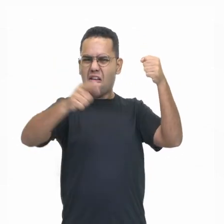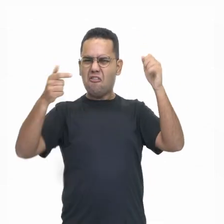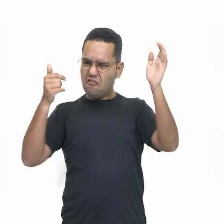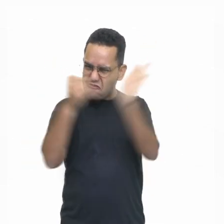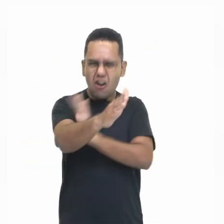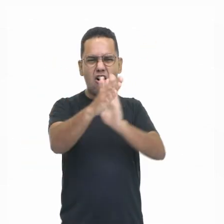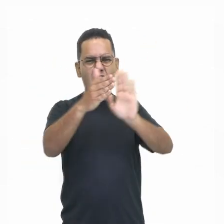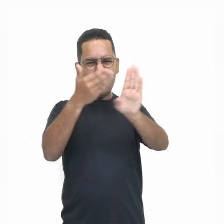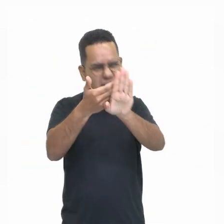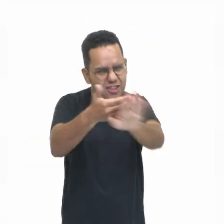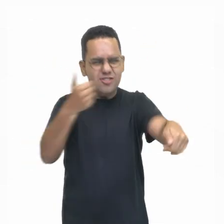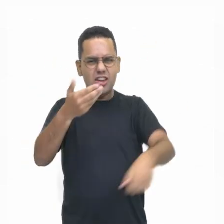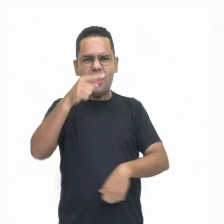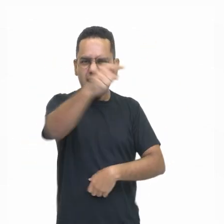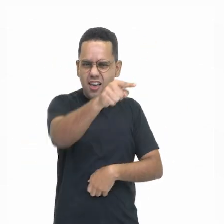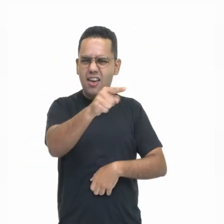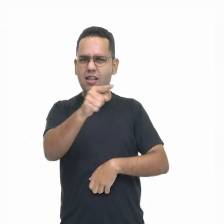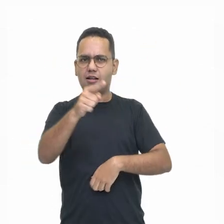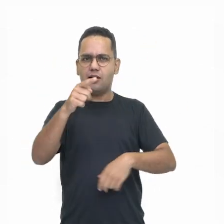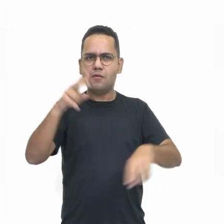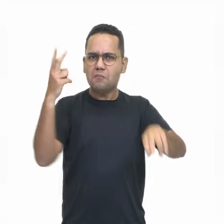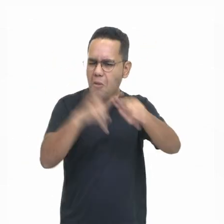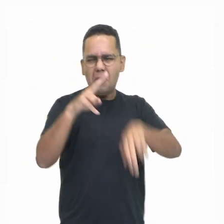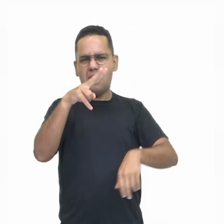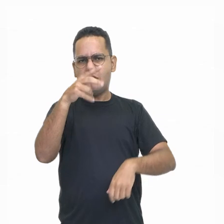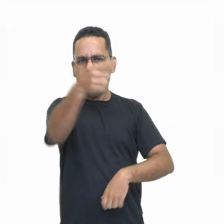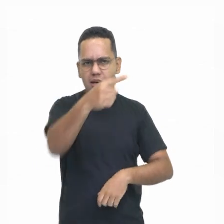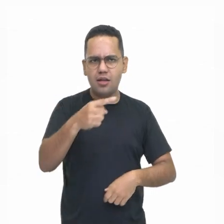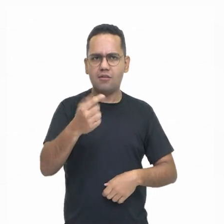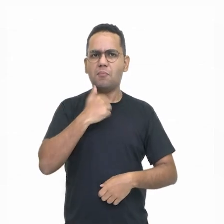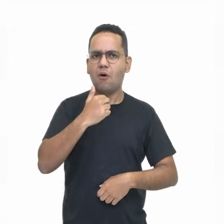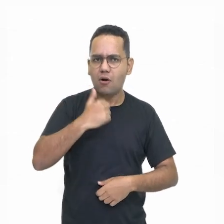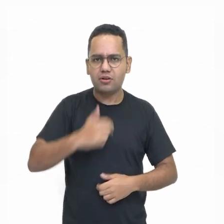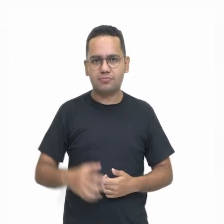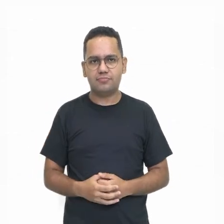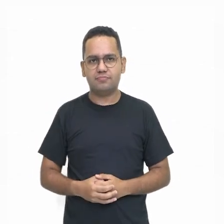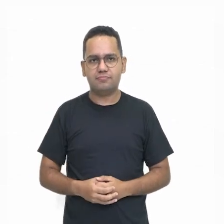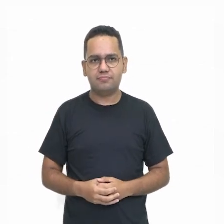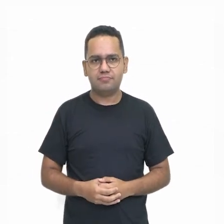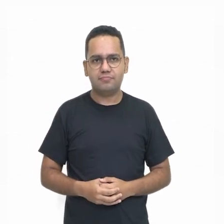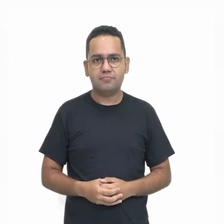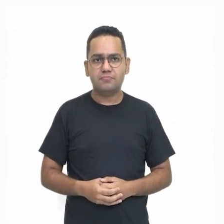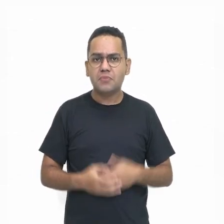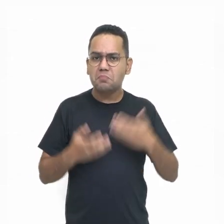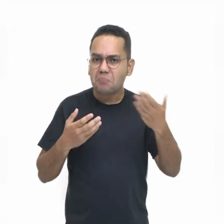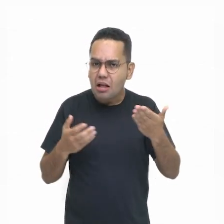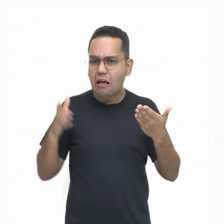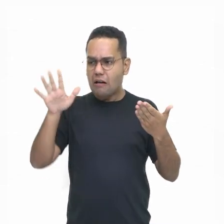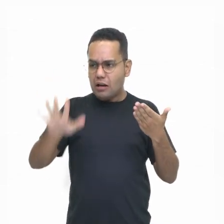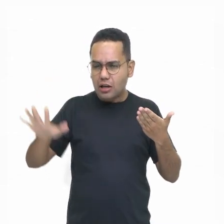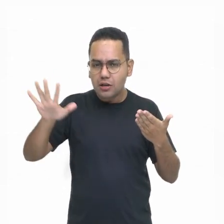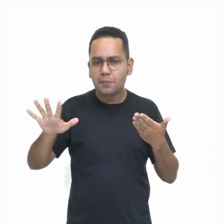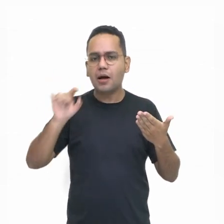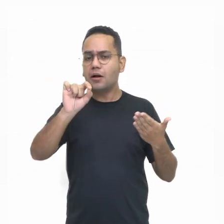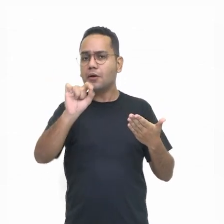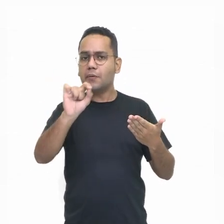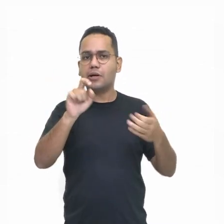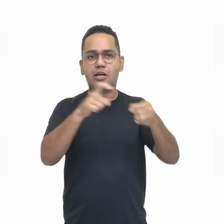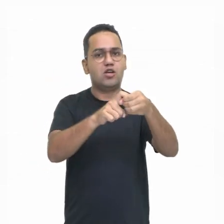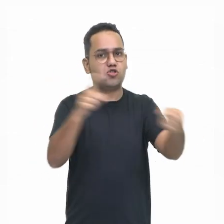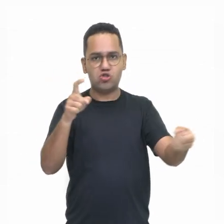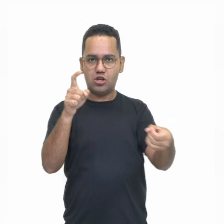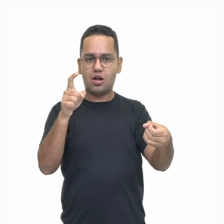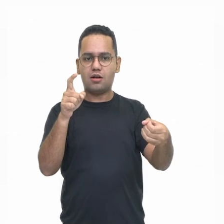para ele, né? Então essa aqui, ó, é uma imagem que retrata um pouco daquele momento em que o Collor sofreu o impeachment, né,